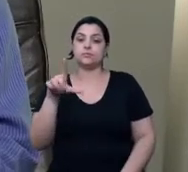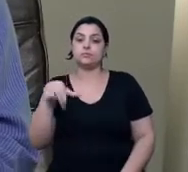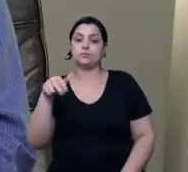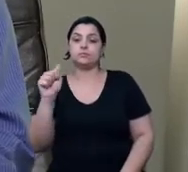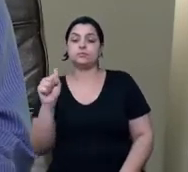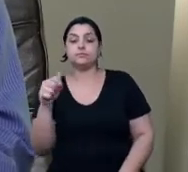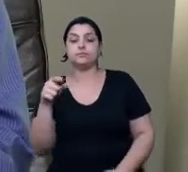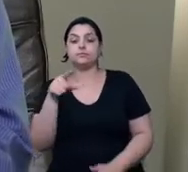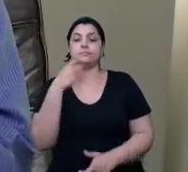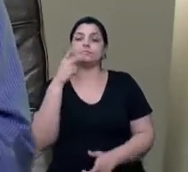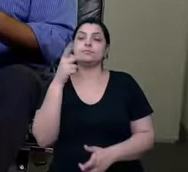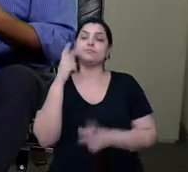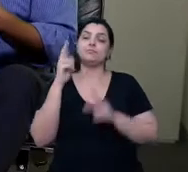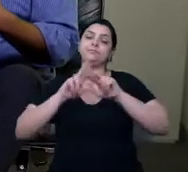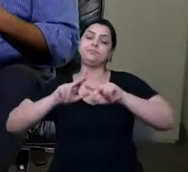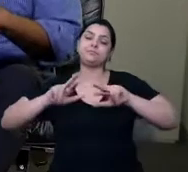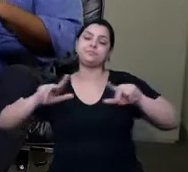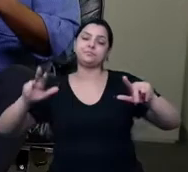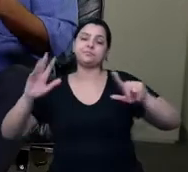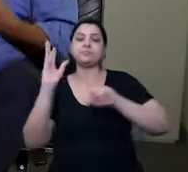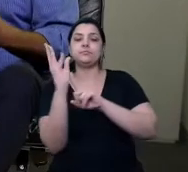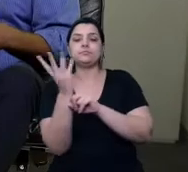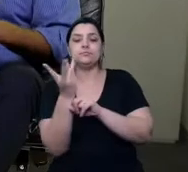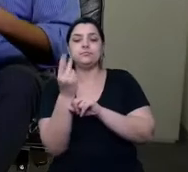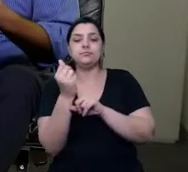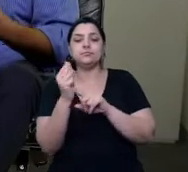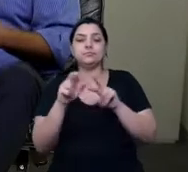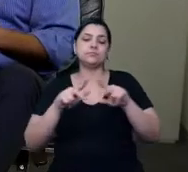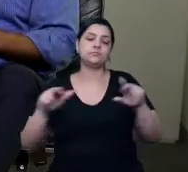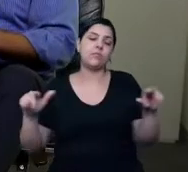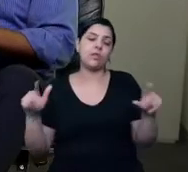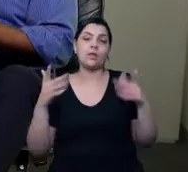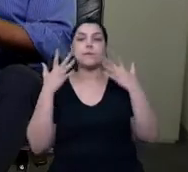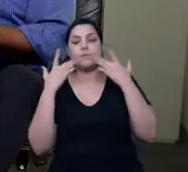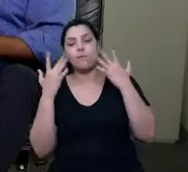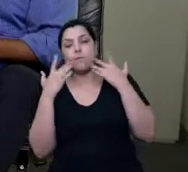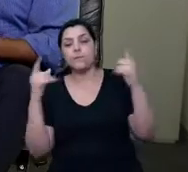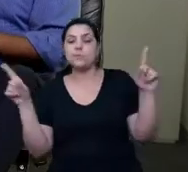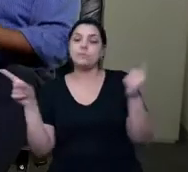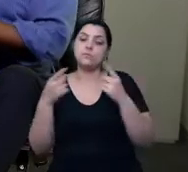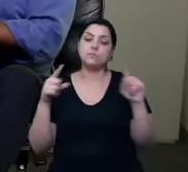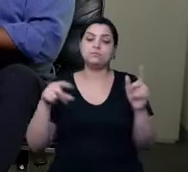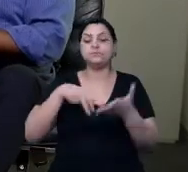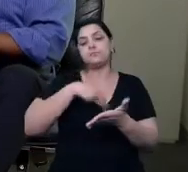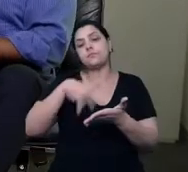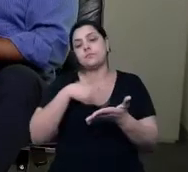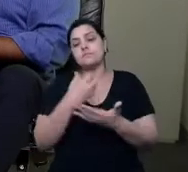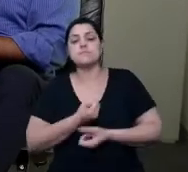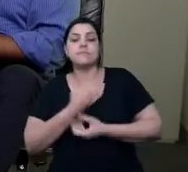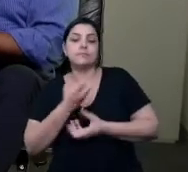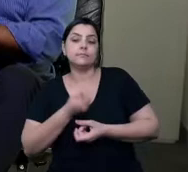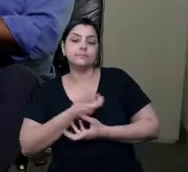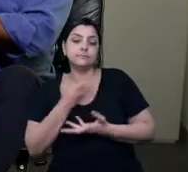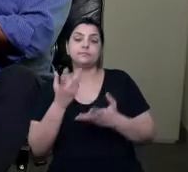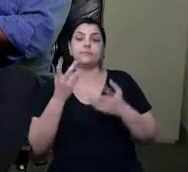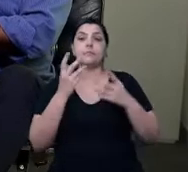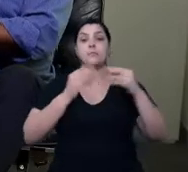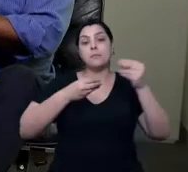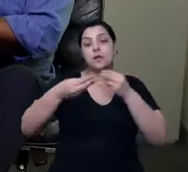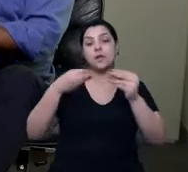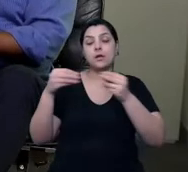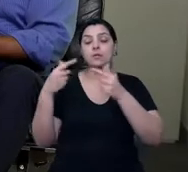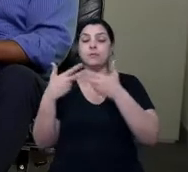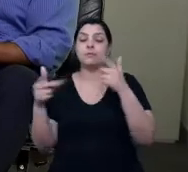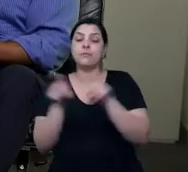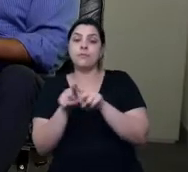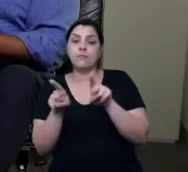de vários tipos de artes, teatro, música, dança, poesia, até artes plásticas. E através desse grupo, eu